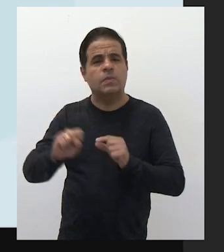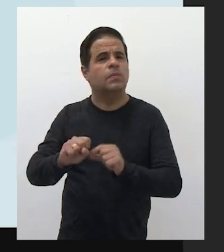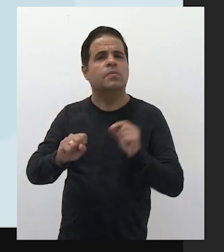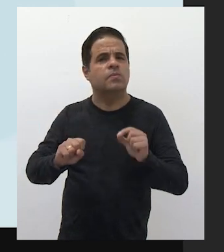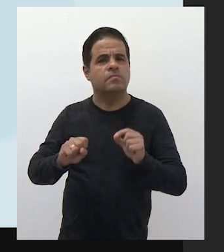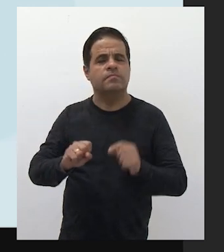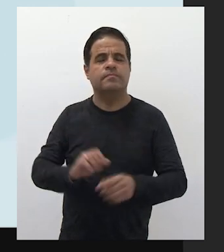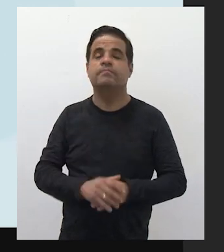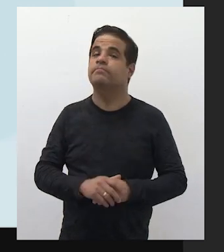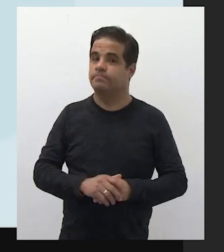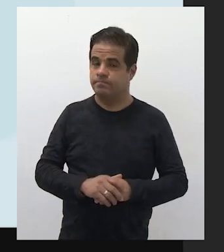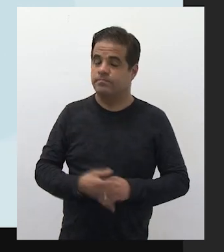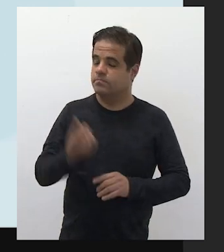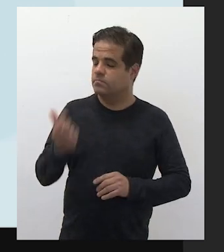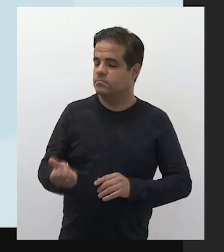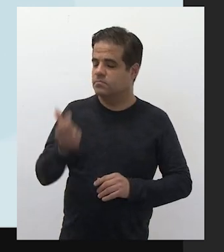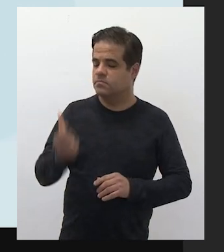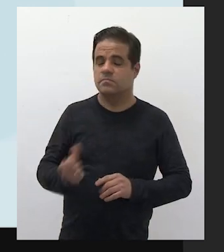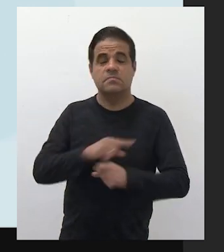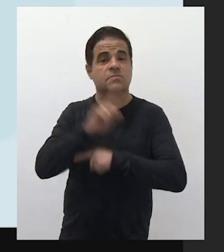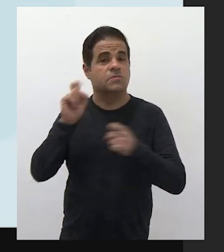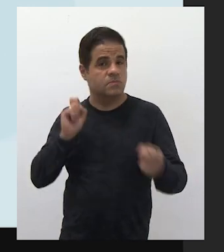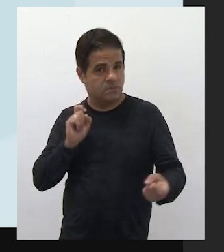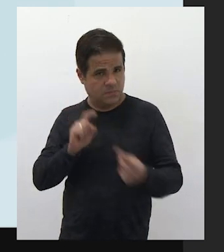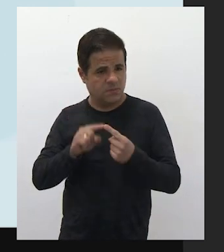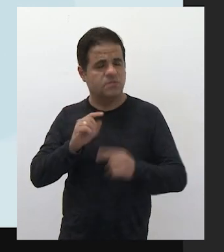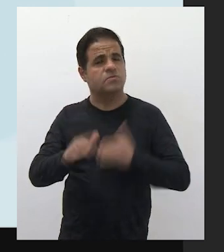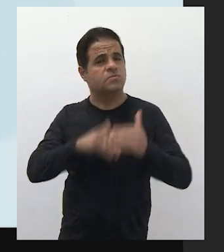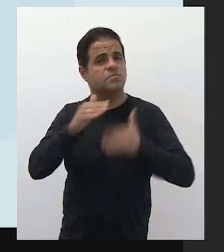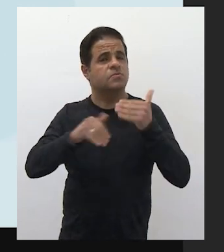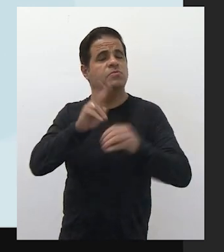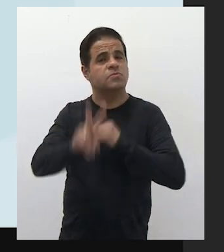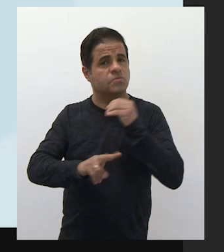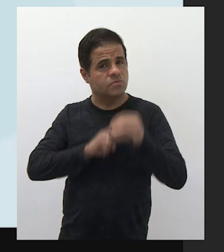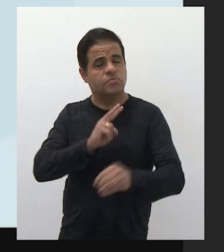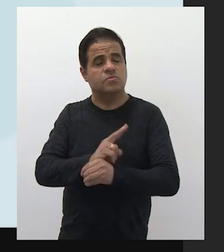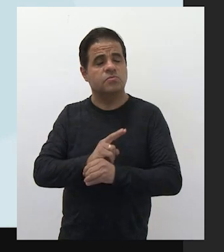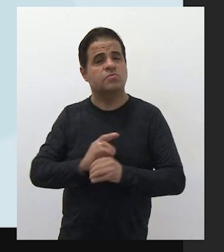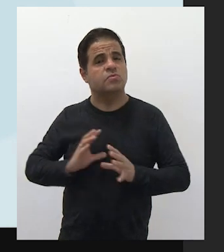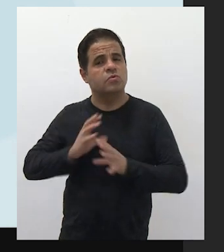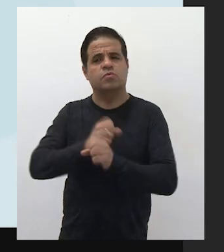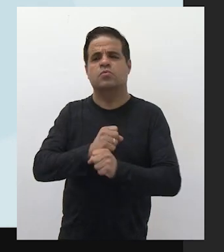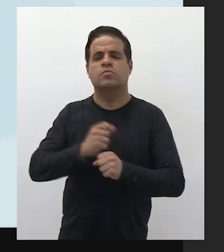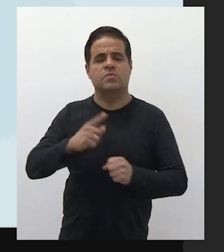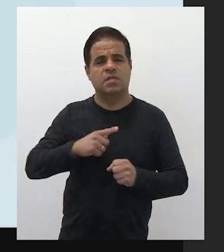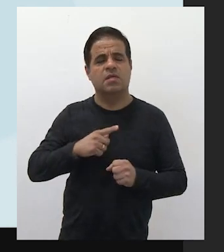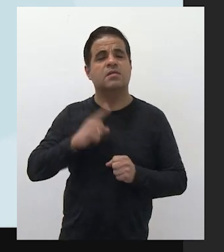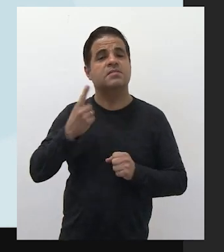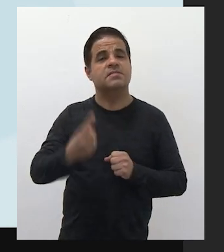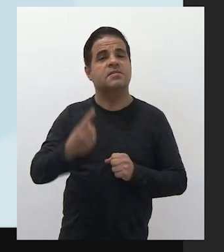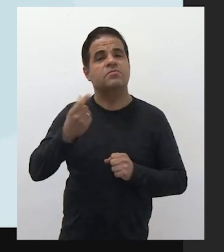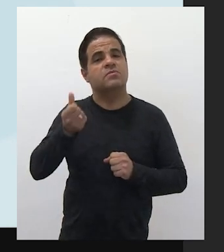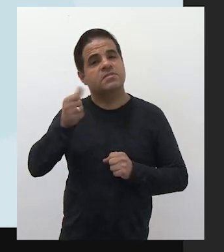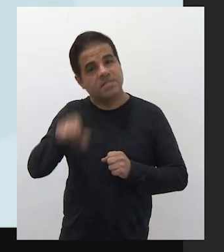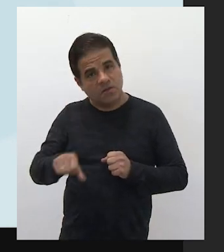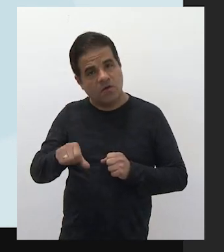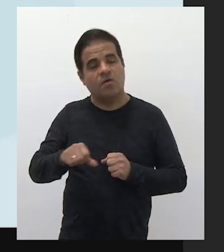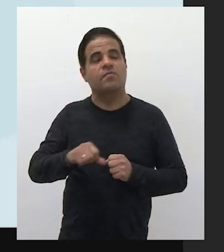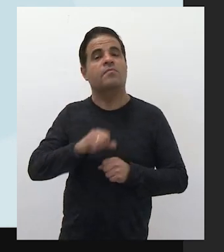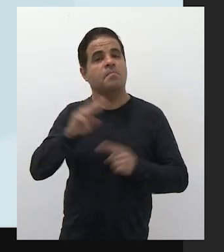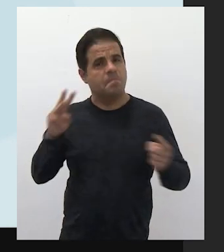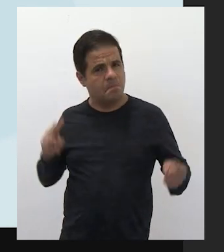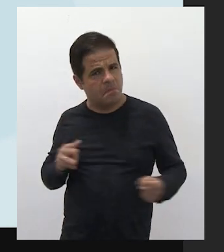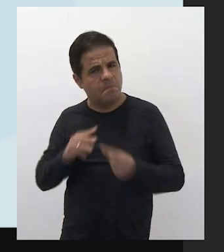específicos. São 16 Objetivos de Desenvolvimento Sustentável e, ao todo, eles comportam 169